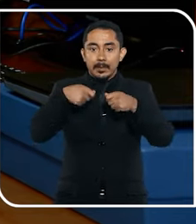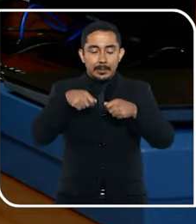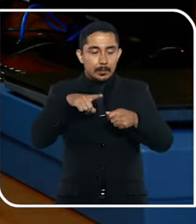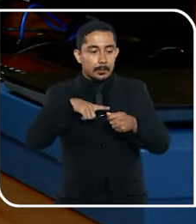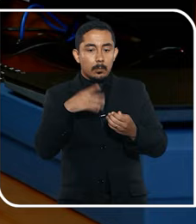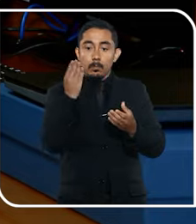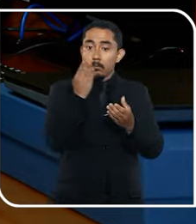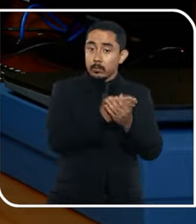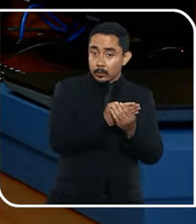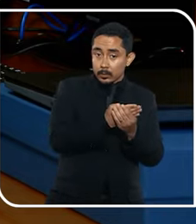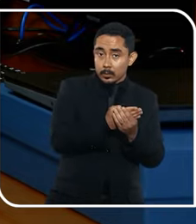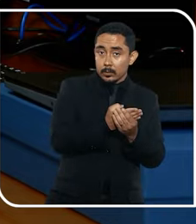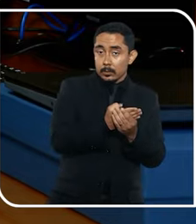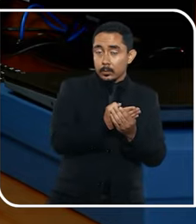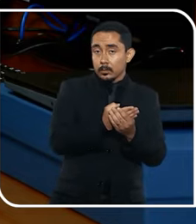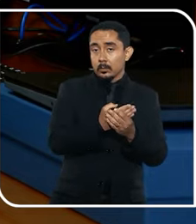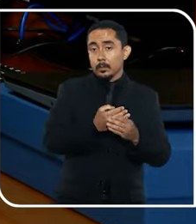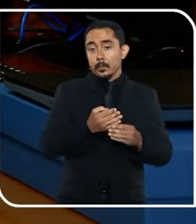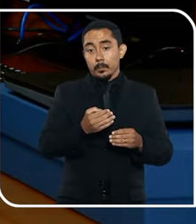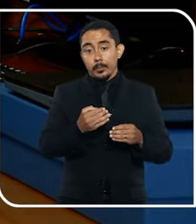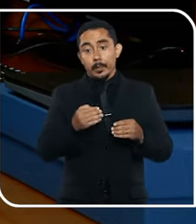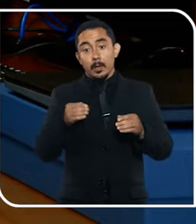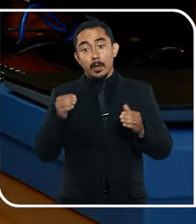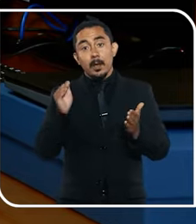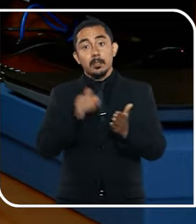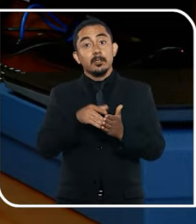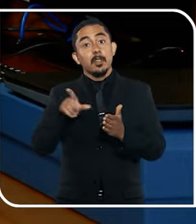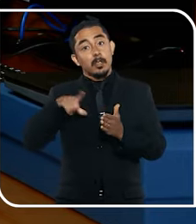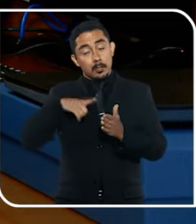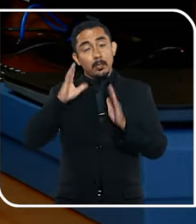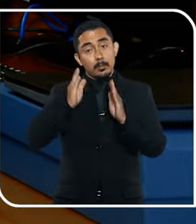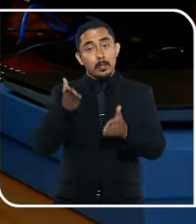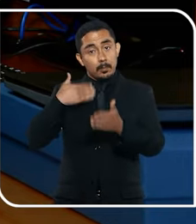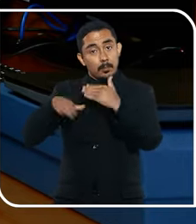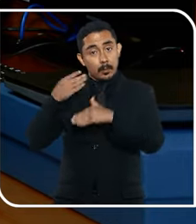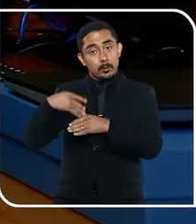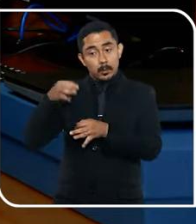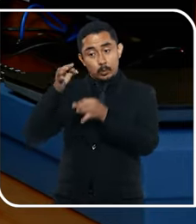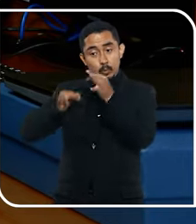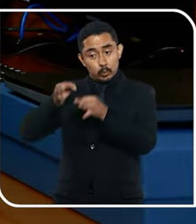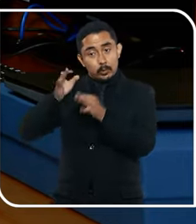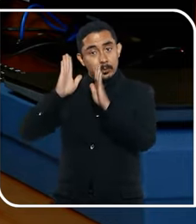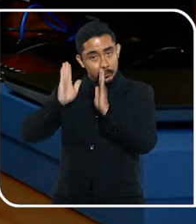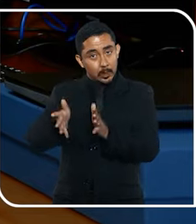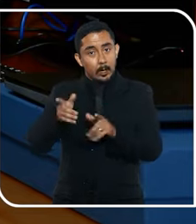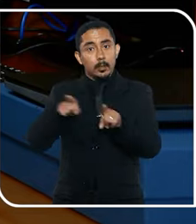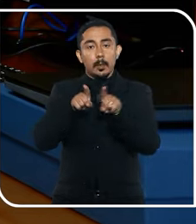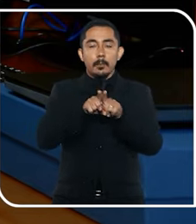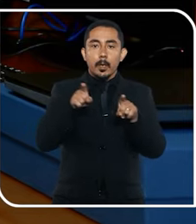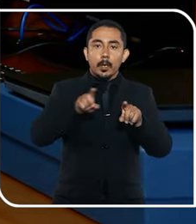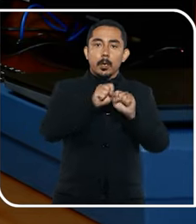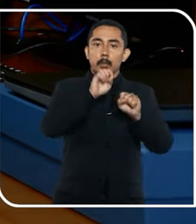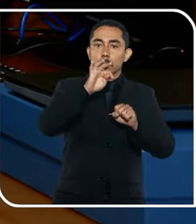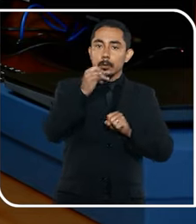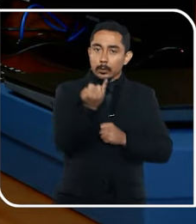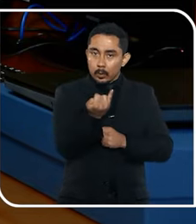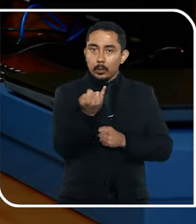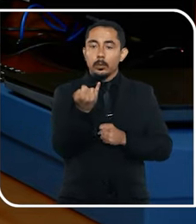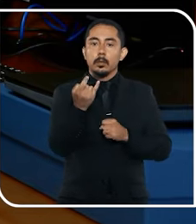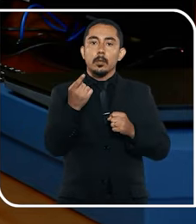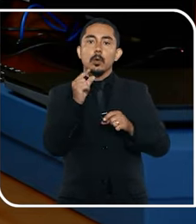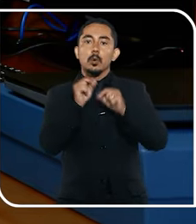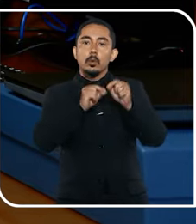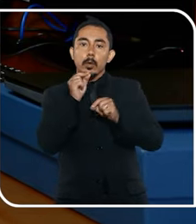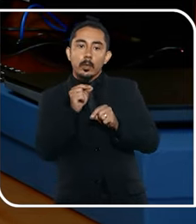uma ação. E isso, inclusive, já aconteceu, tanto de juízes quanto do próprio STJ, para cobrir